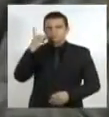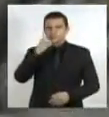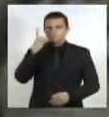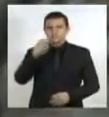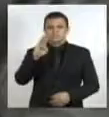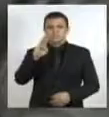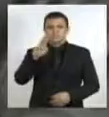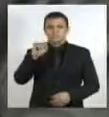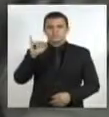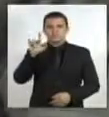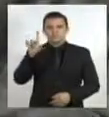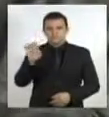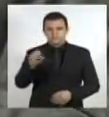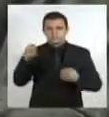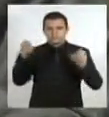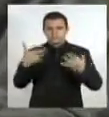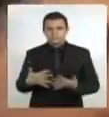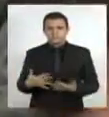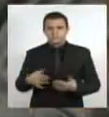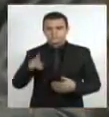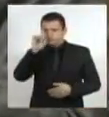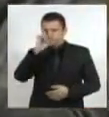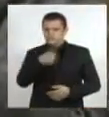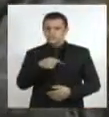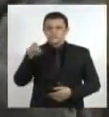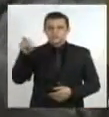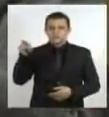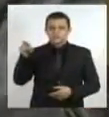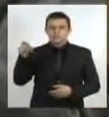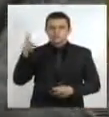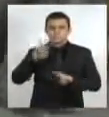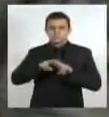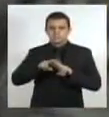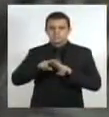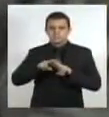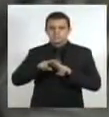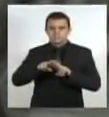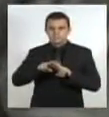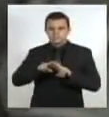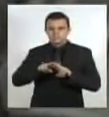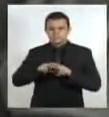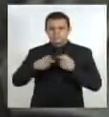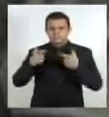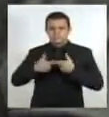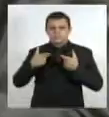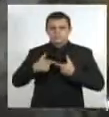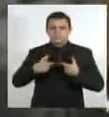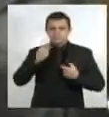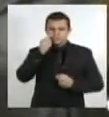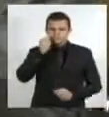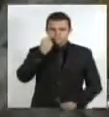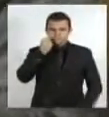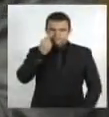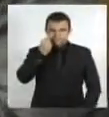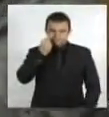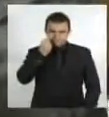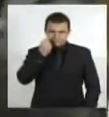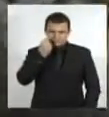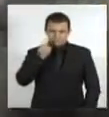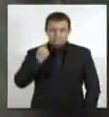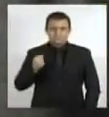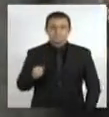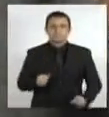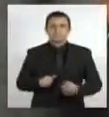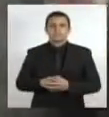fala da ordem que surgiu do presídio de segurança máxima em Maceió, eu iria buscar um